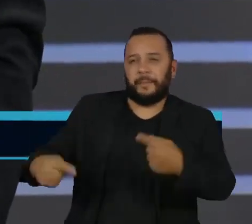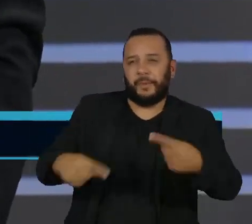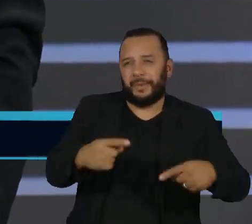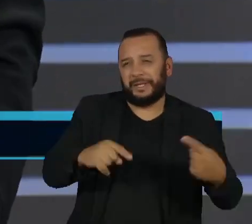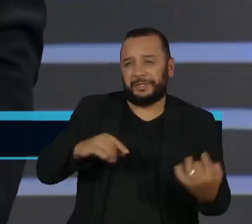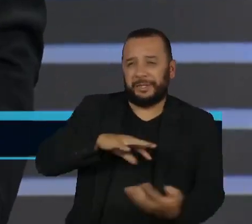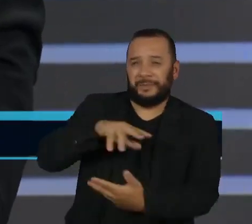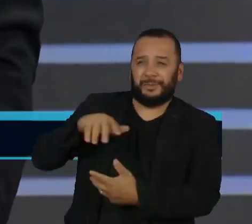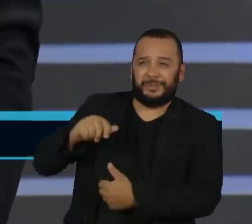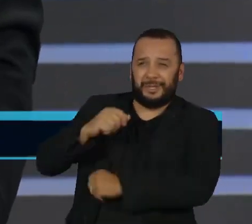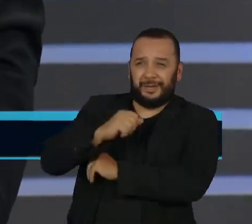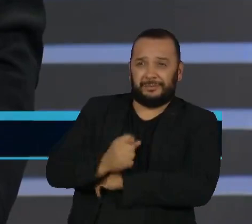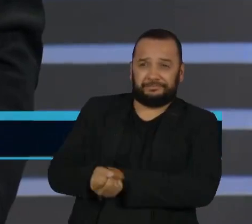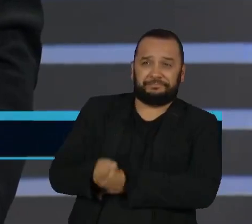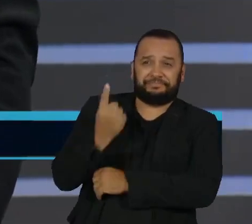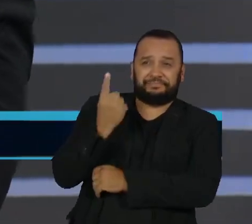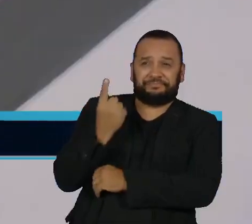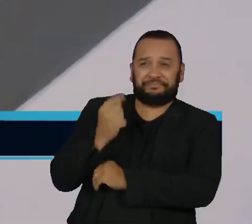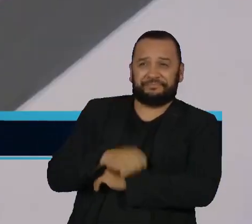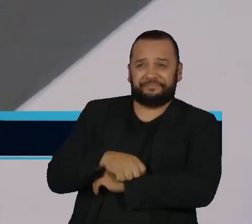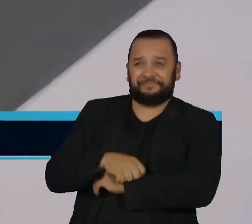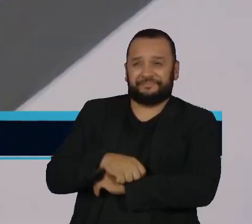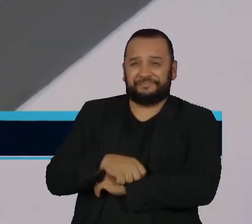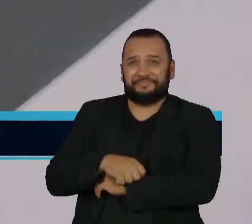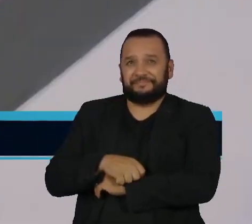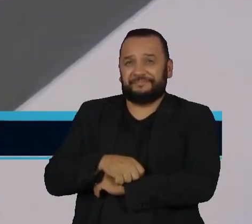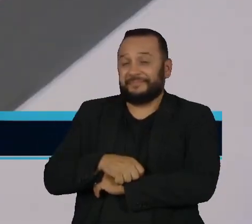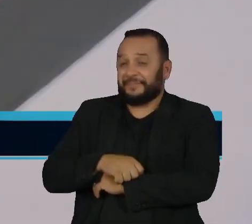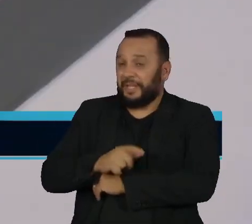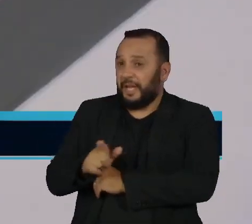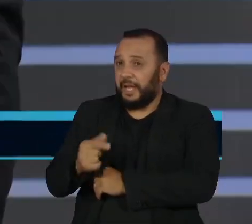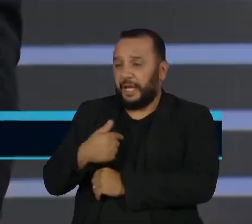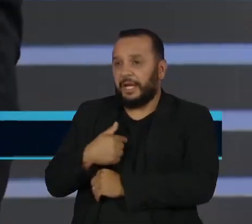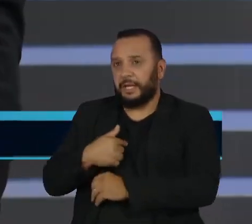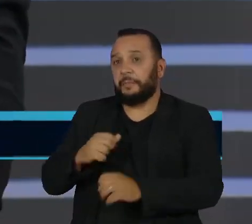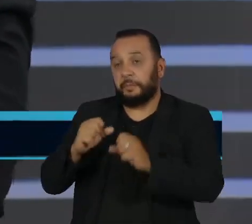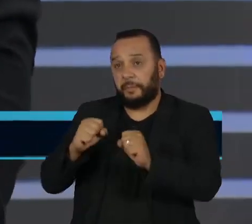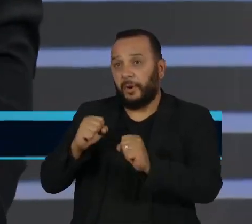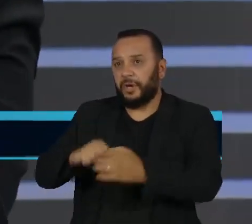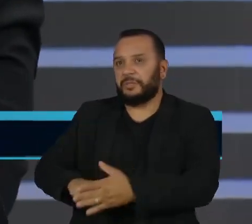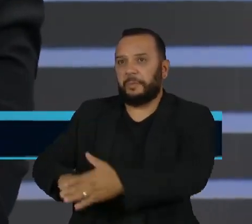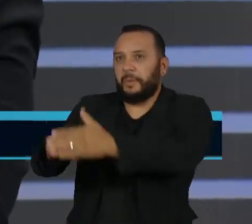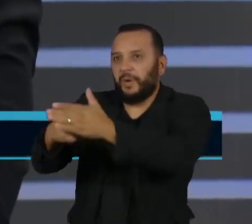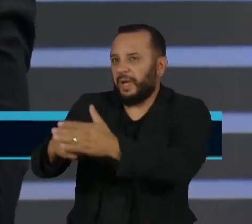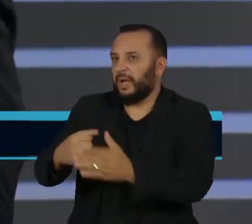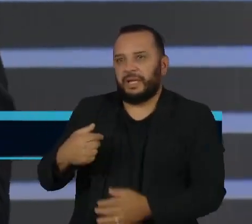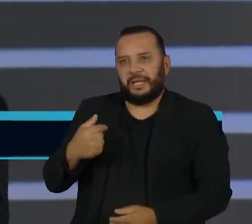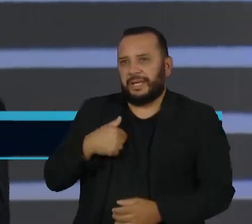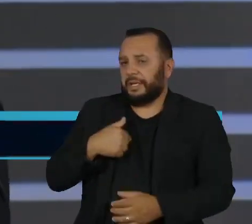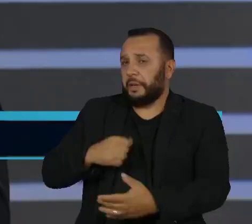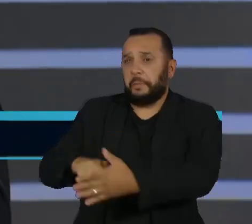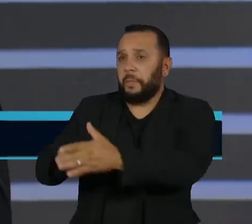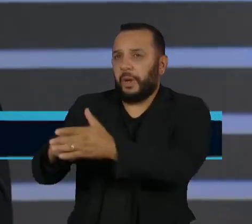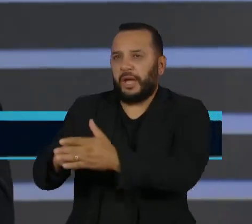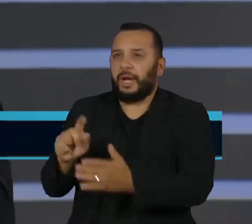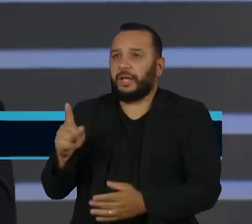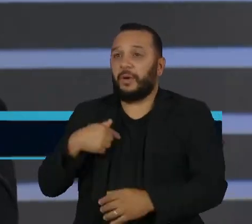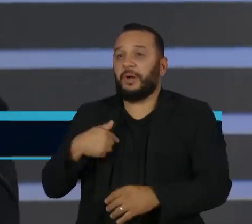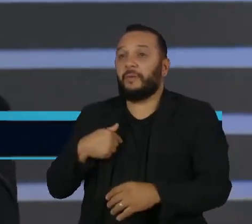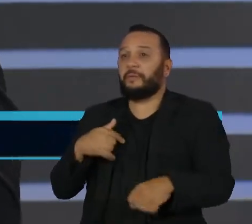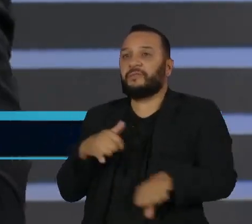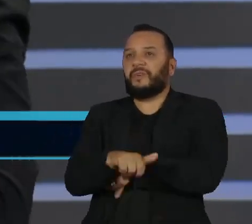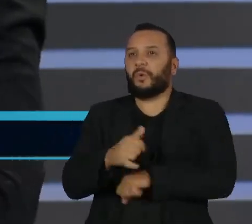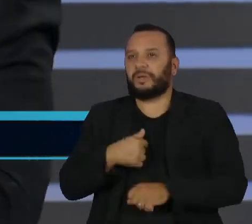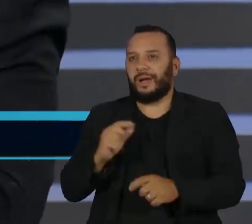meio inéditas, né? Quando a gente observa assim, ele pode vetar, em vez de usar o veto, ele se ausenta. Né? E